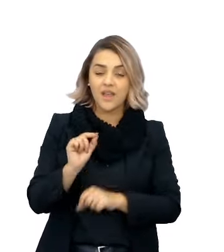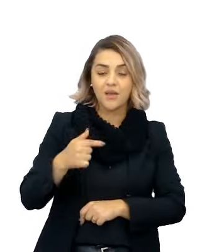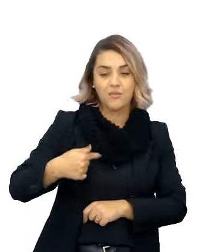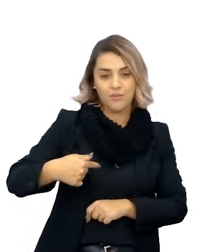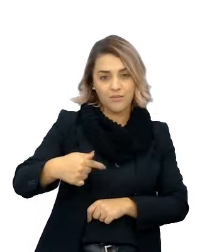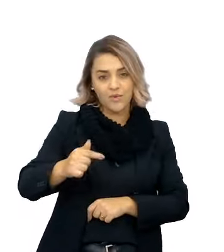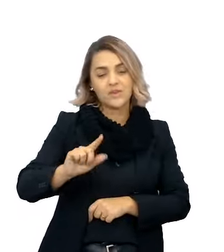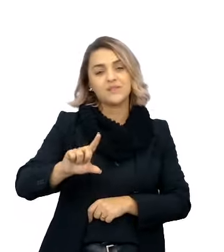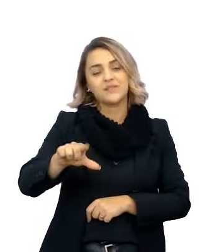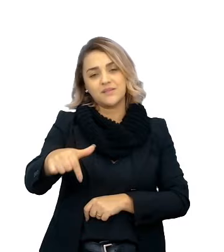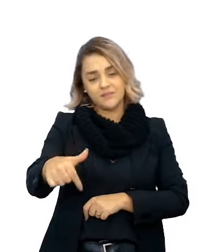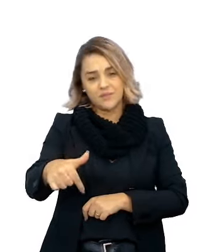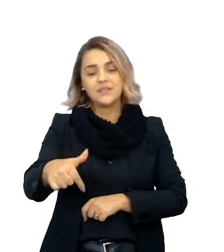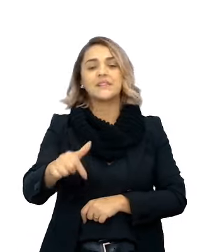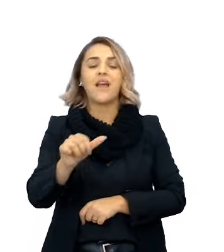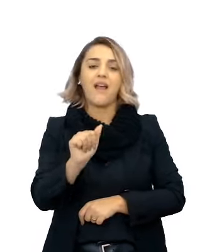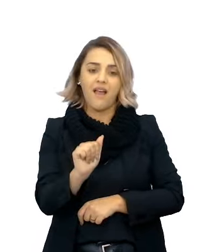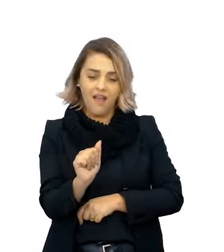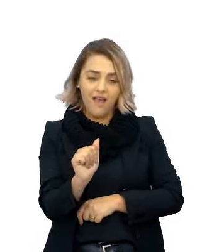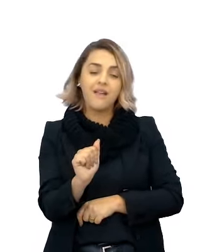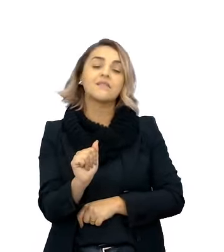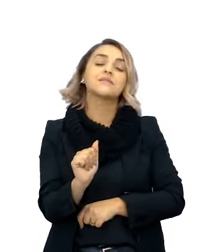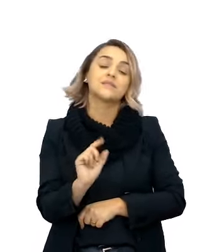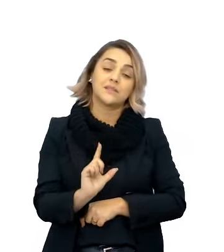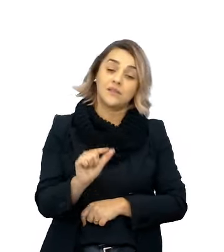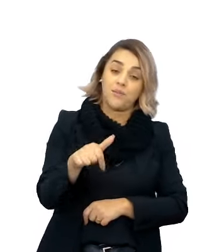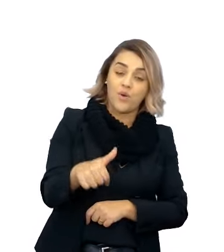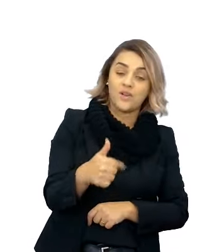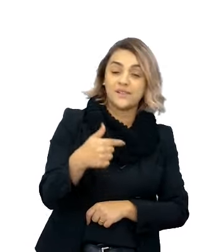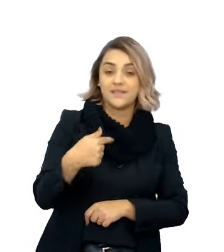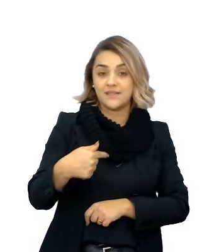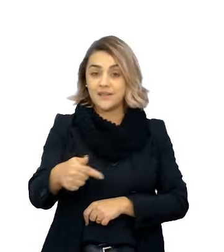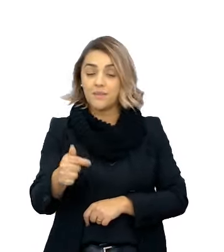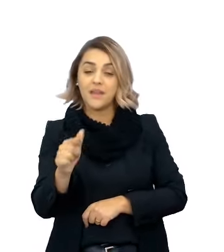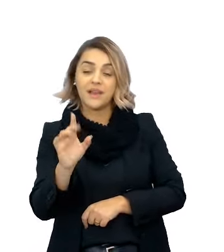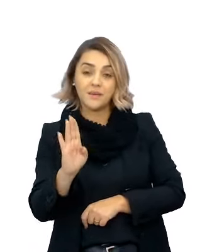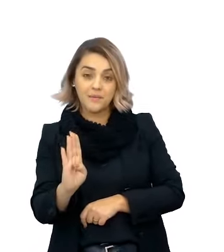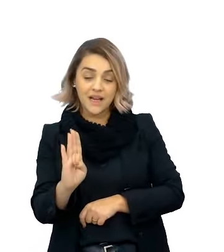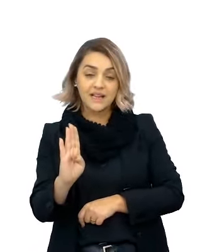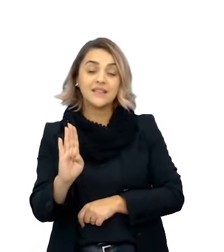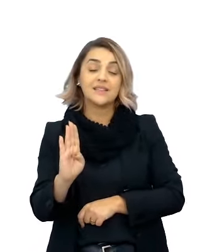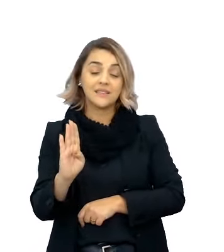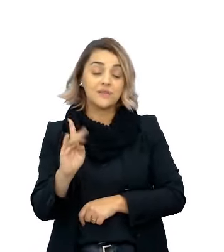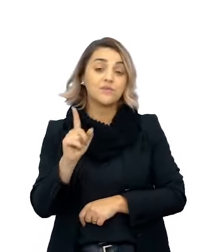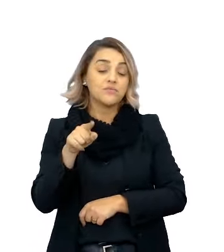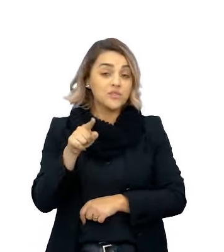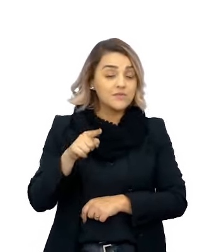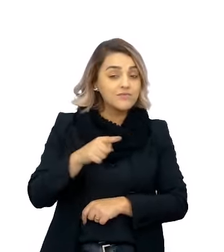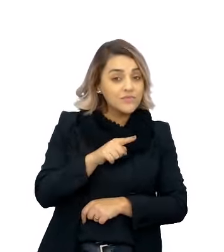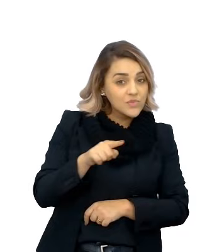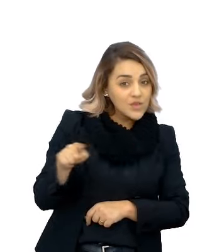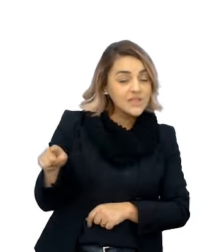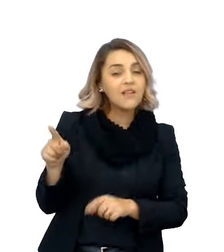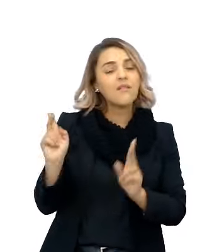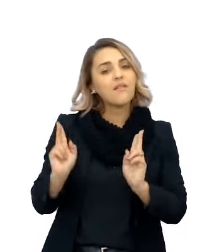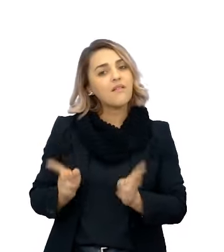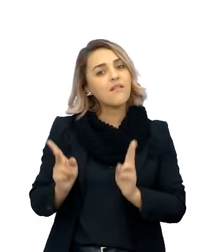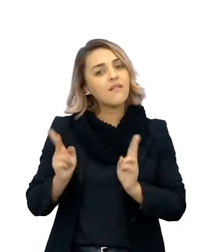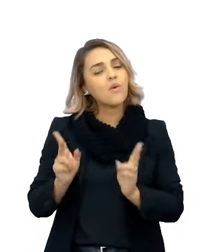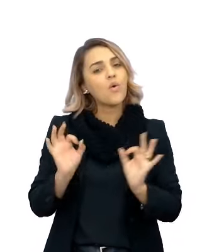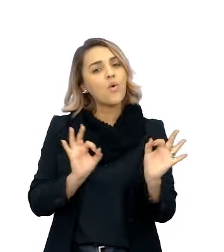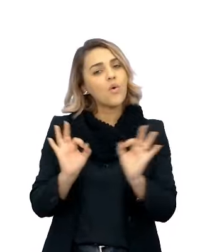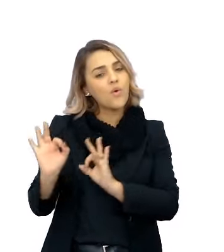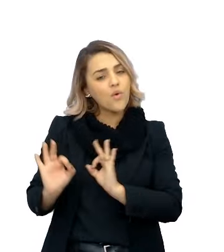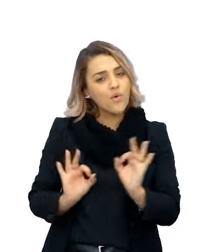A. E depois, na semana B, que é a semana que vem, vocês continuam fazendo o planejamento de vocês em